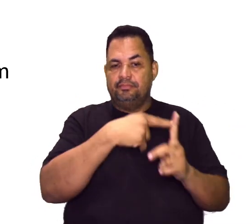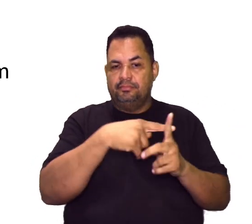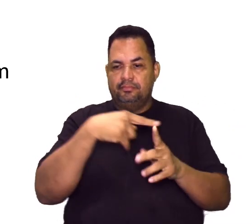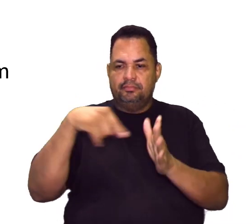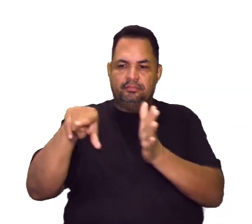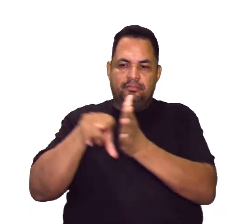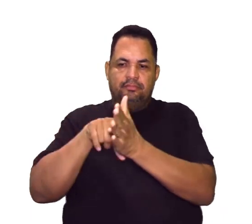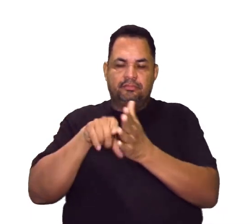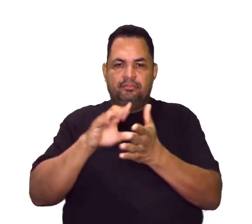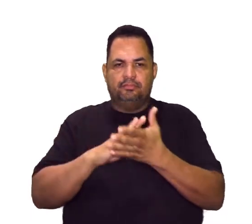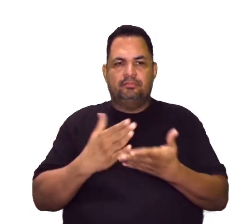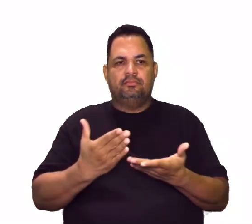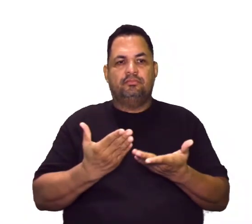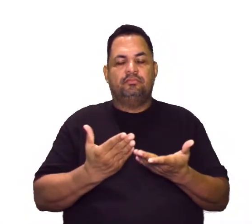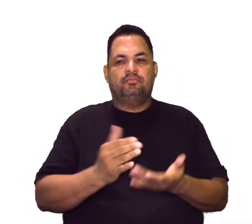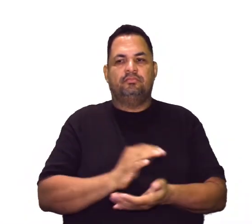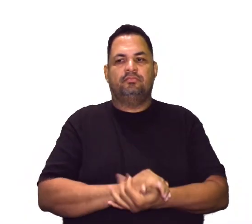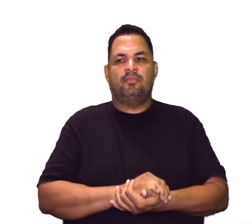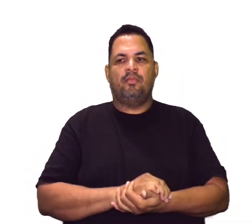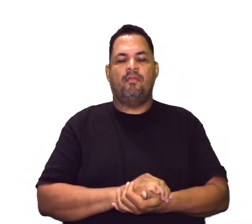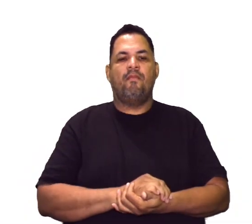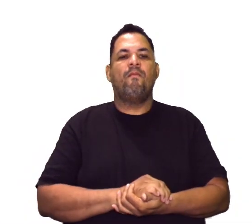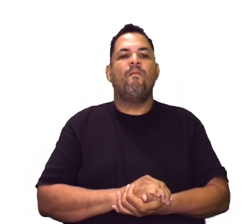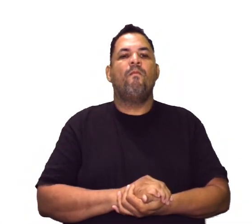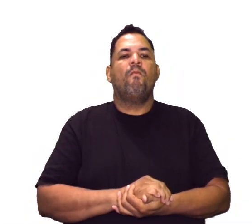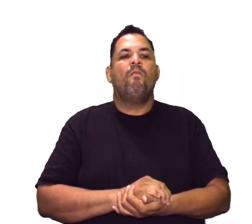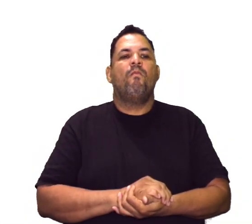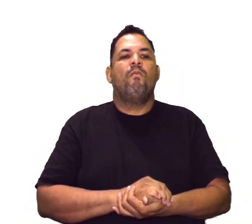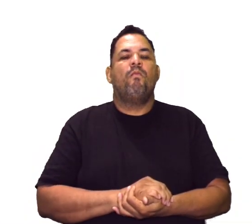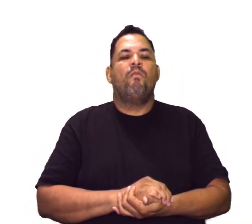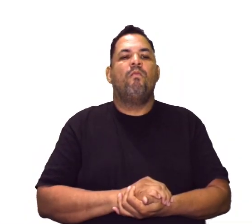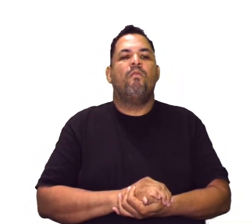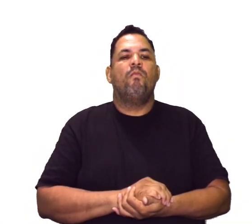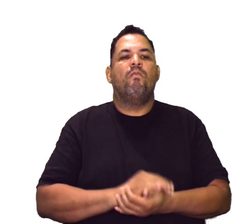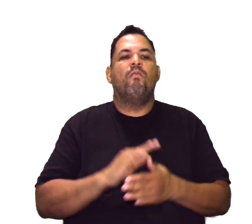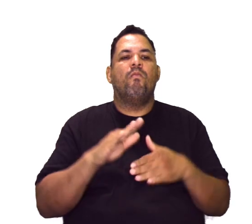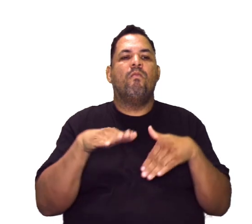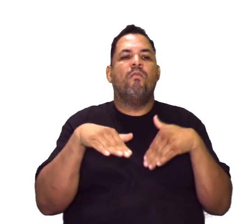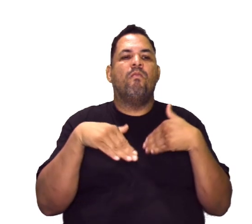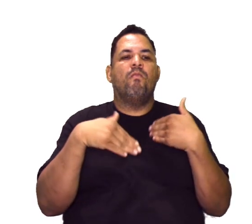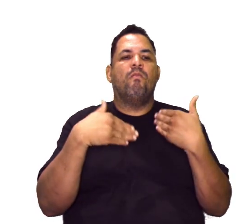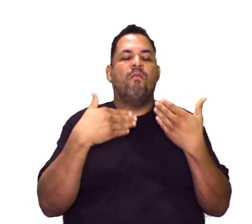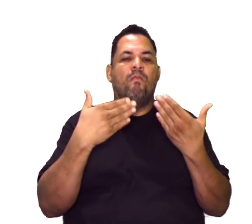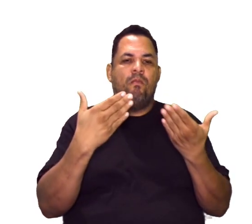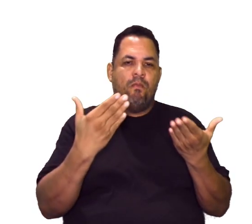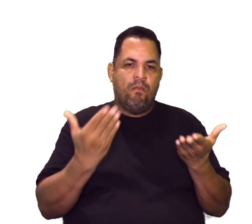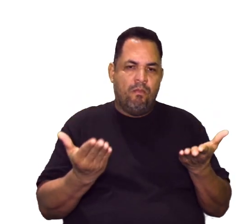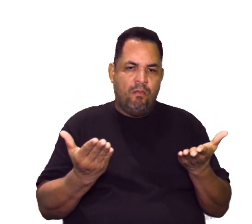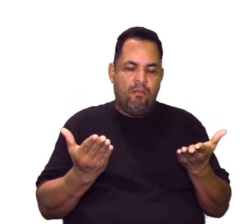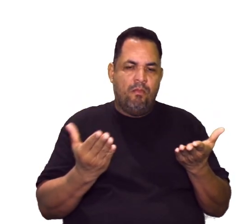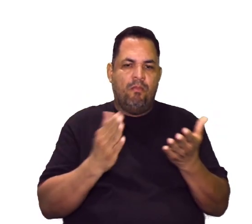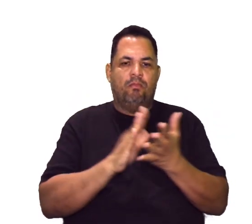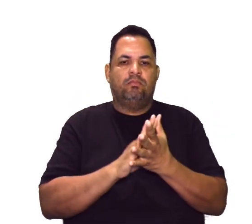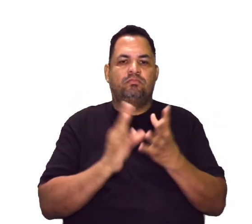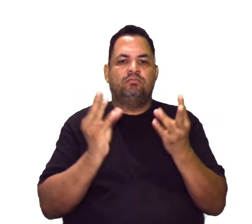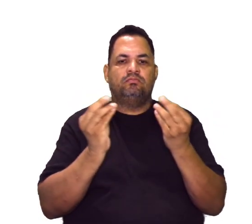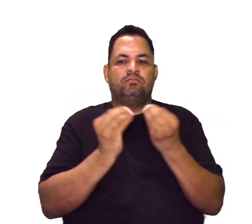polaridade. Aí sendo, e quando numa determinada molécula